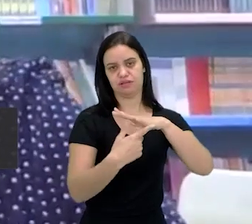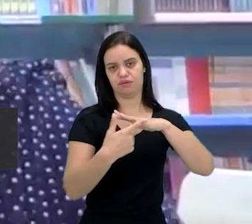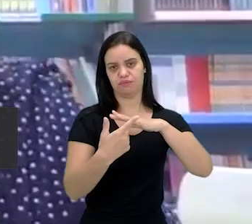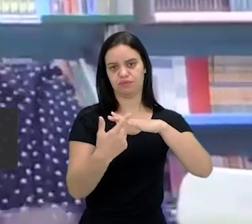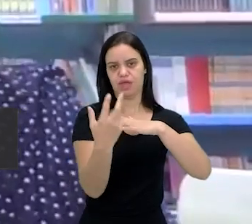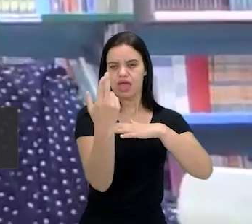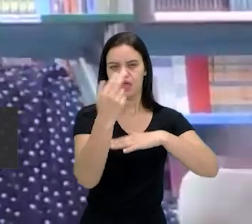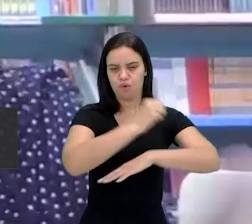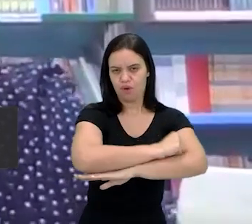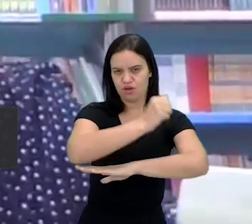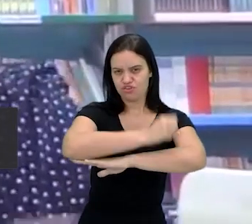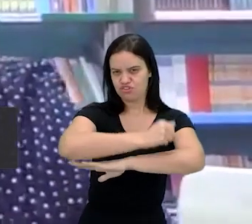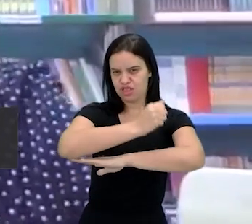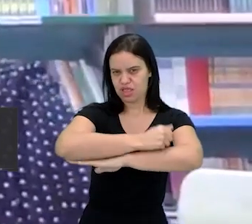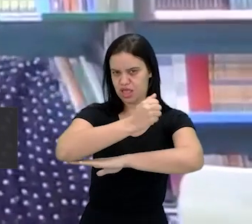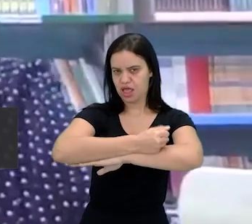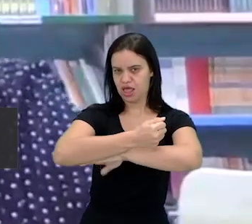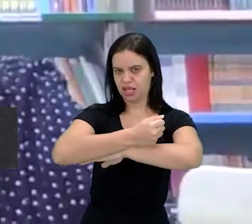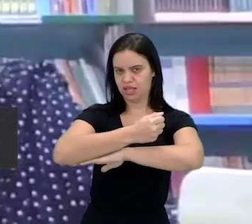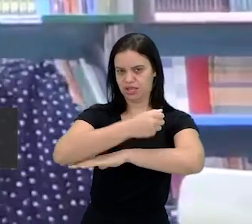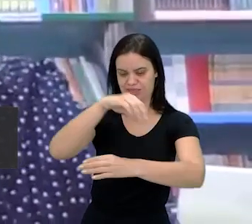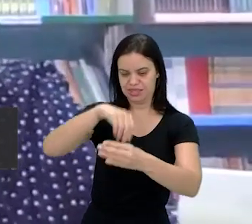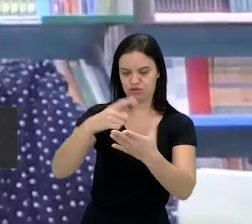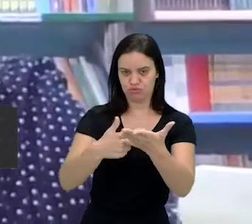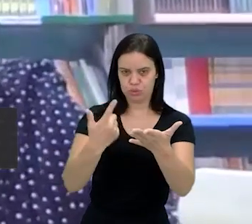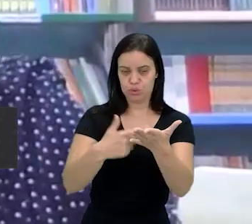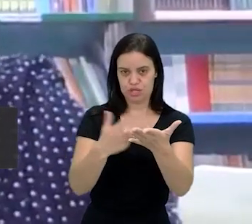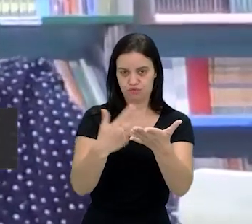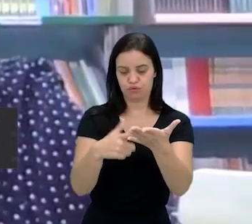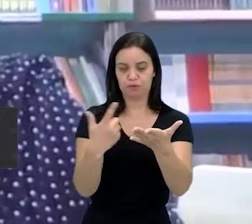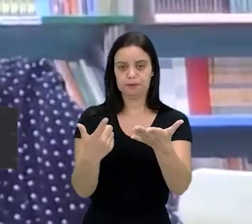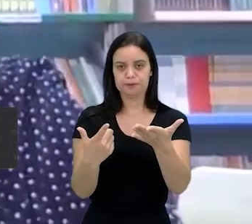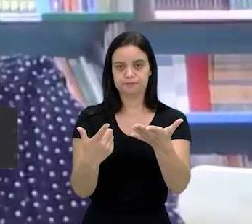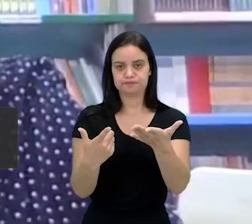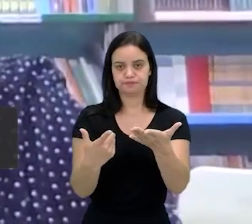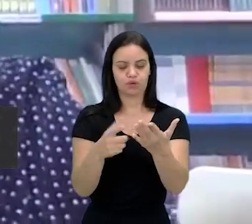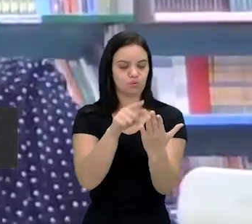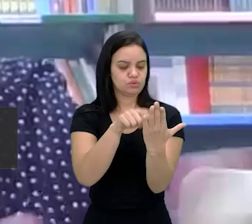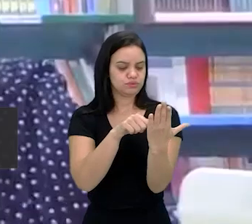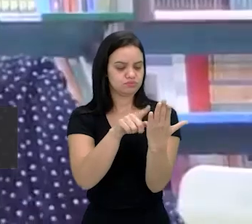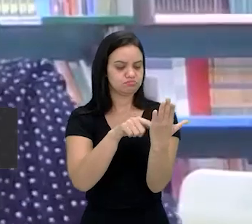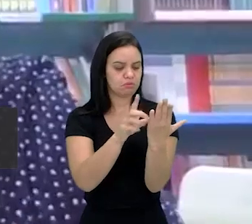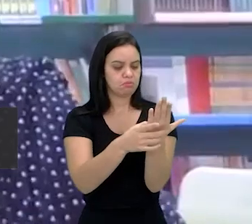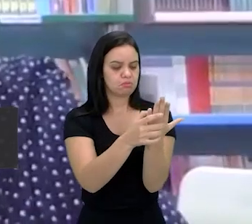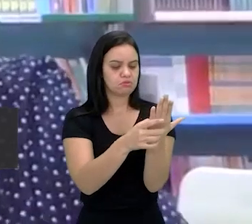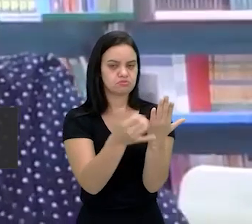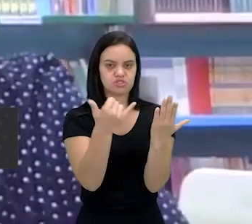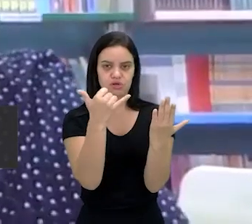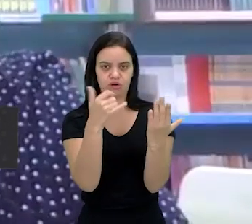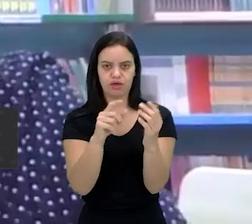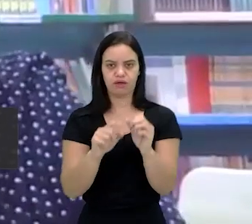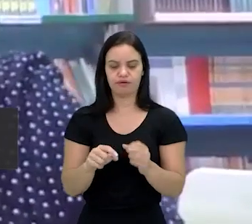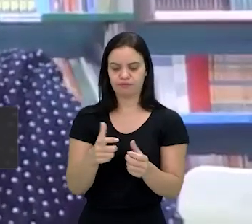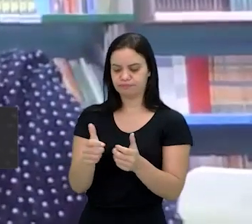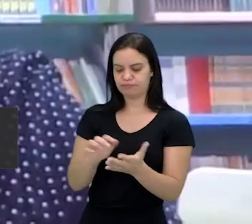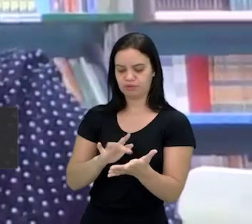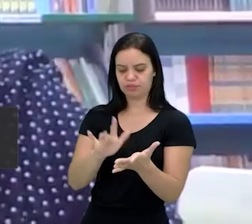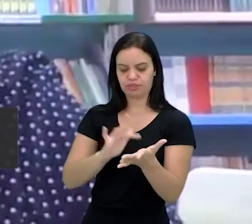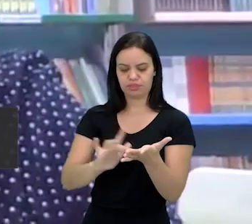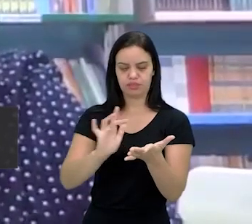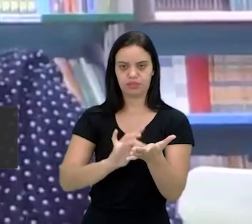né, retrata assim como se fosse a tela do celular, do notebook, do